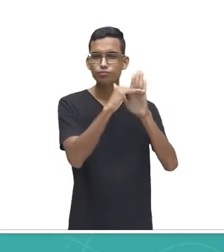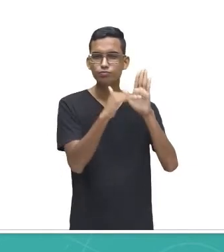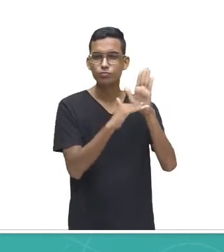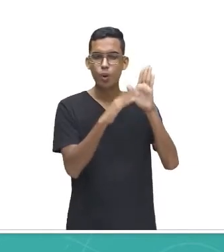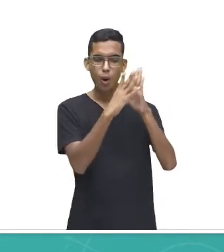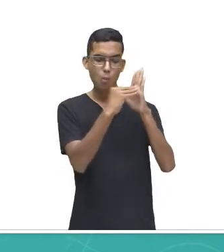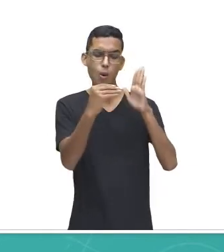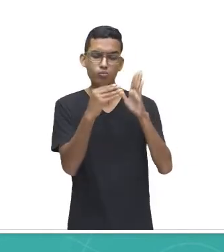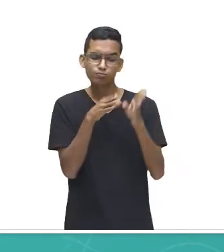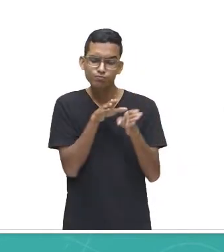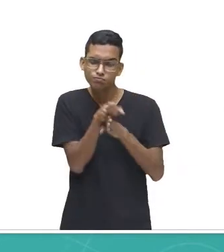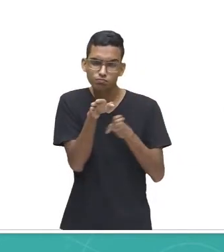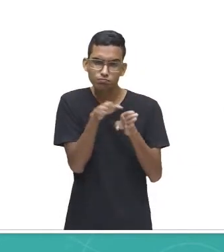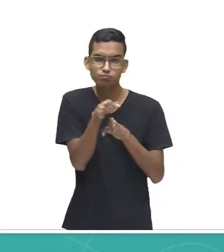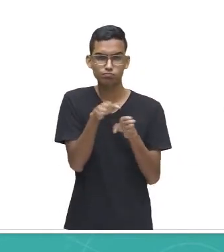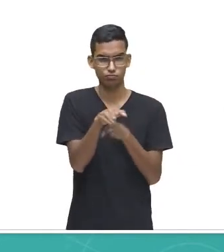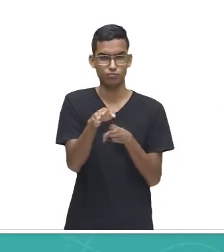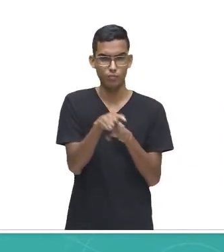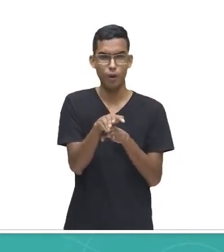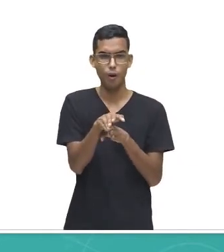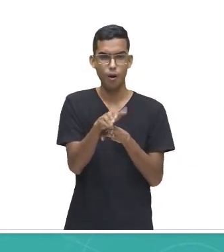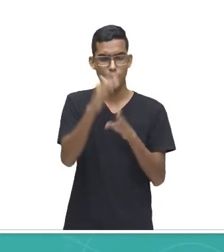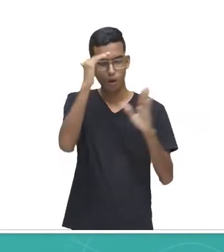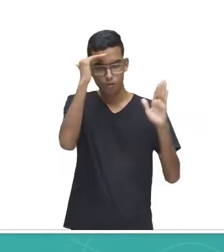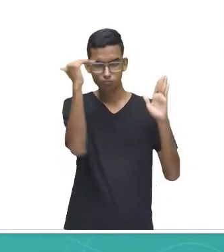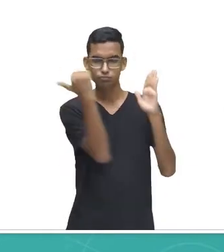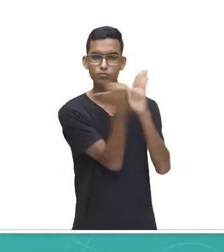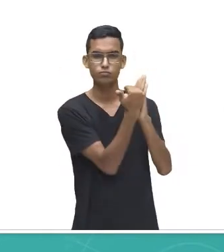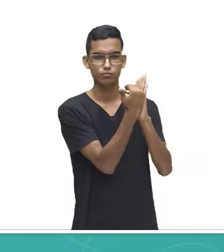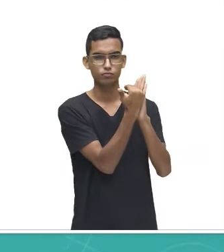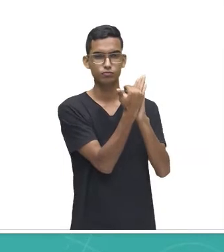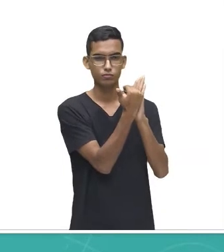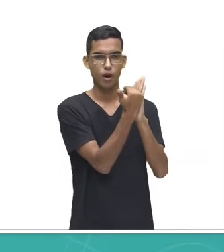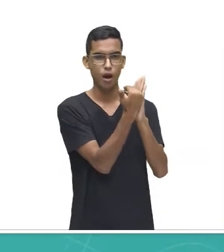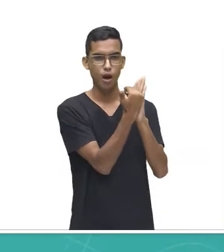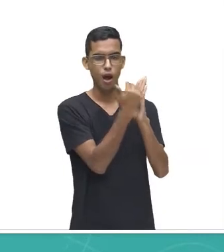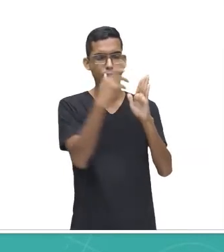agir dentro de limites, né?